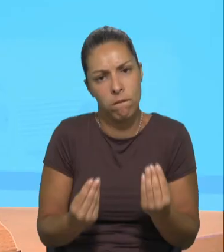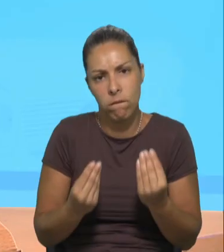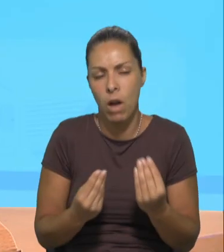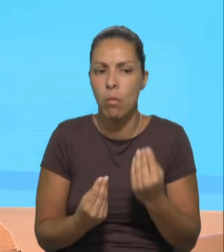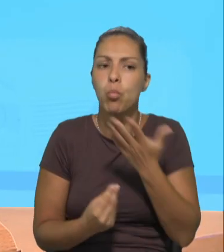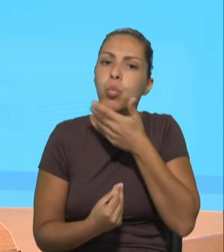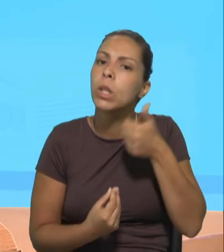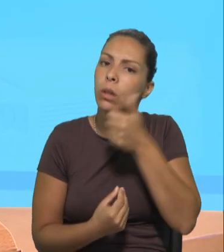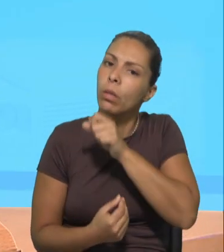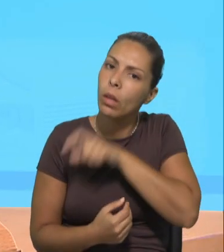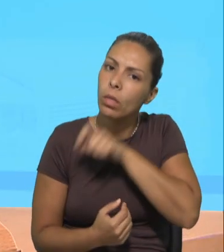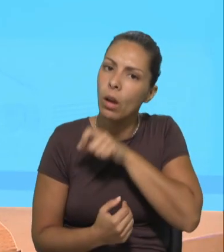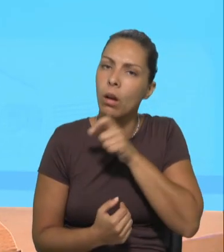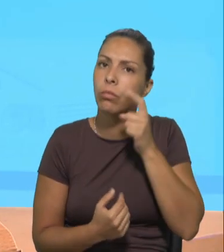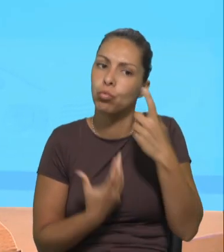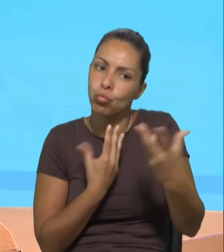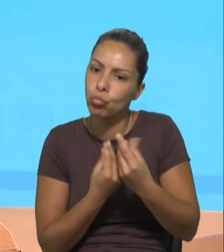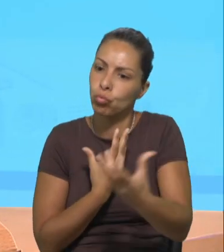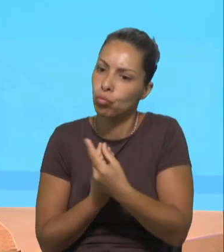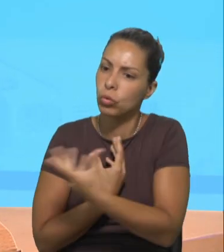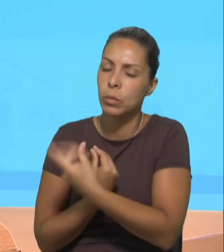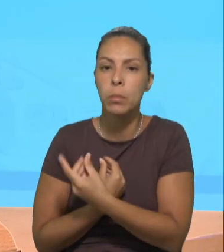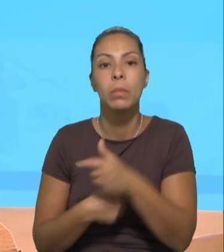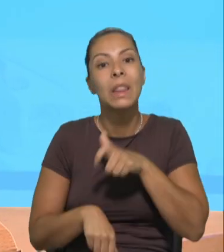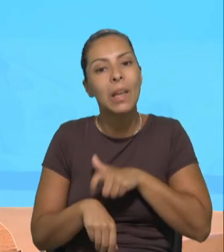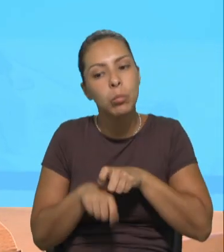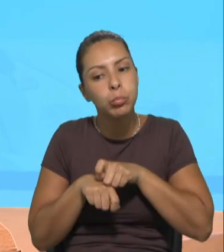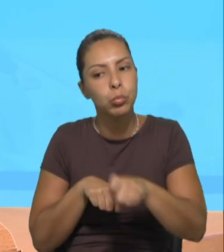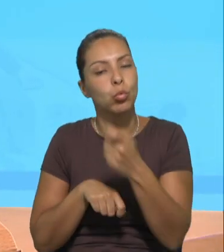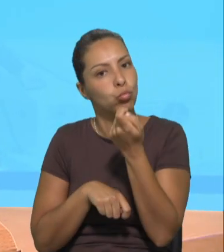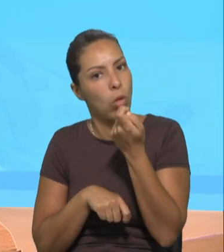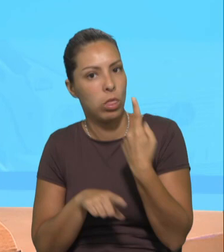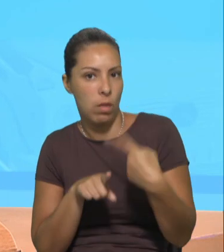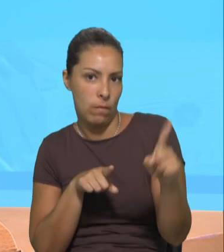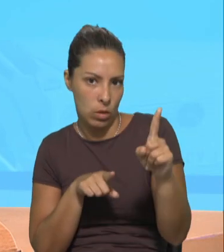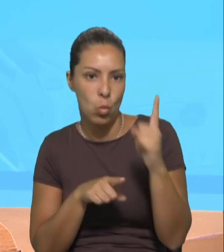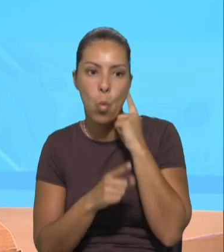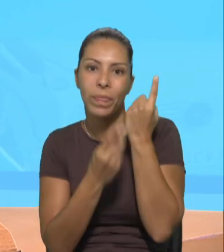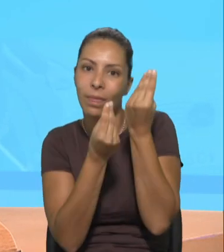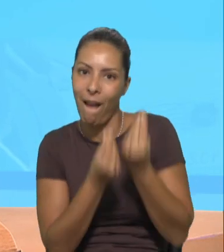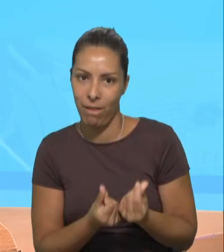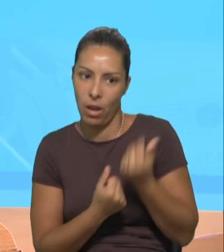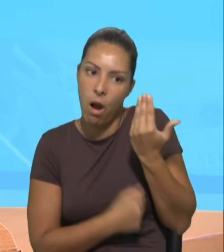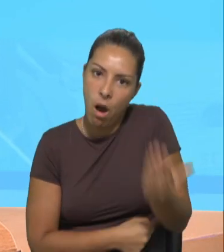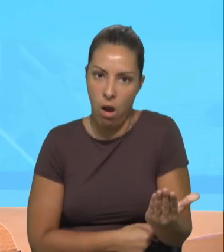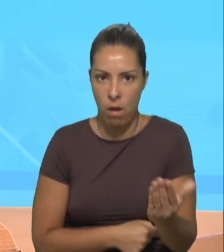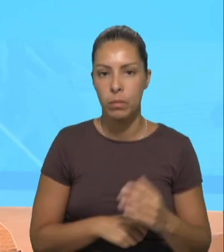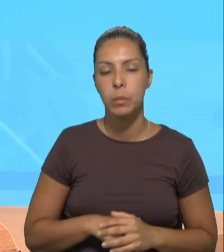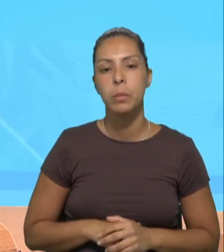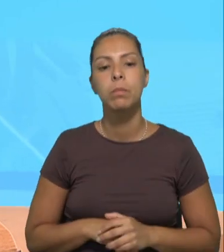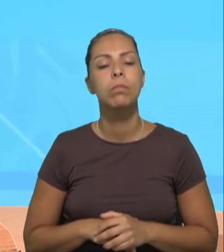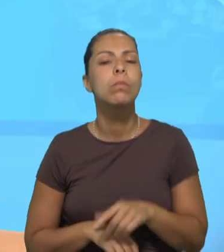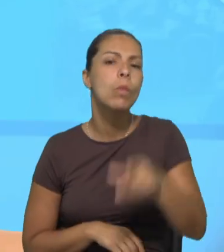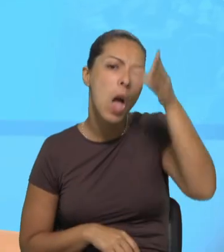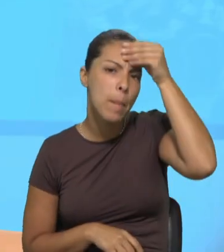poder fazer em conjunto. Agora, que seja um tempo diferente e de qualidade uns com os outros, parece-me. O que é que se aprende, João